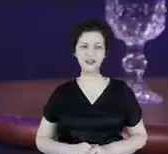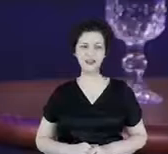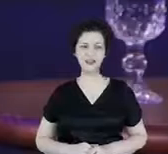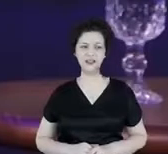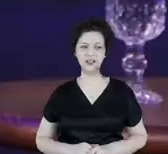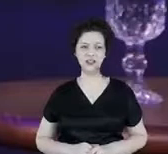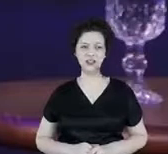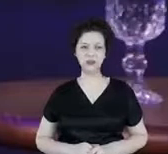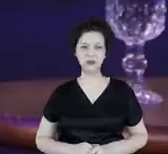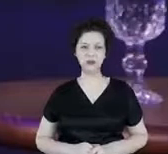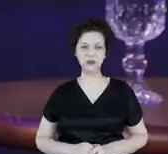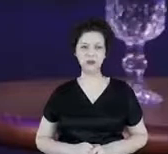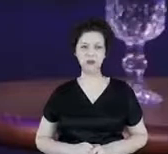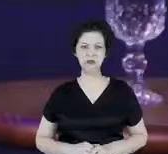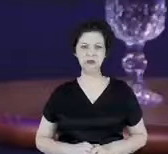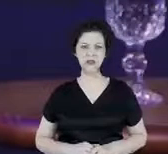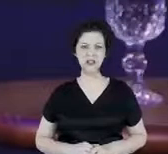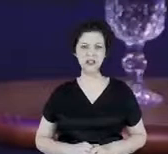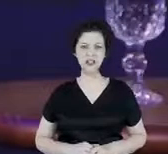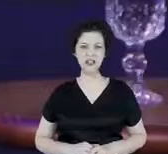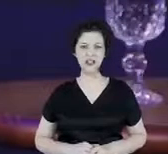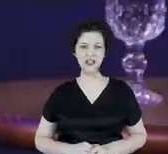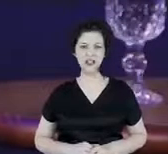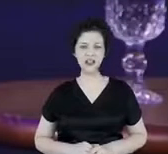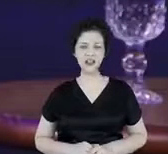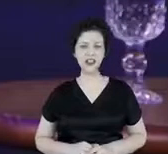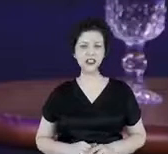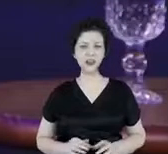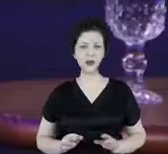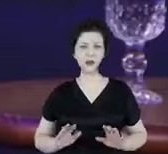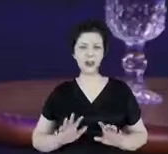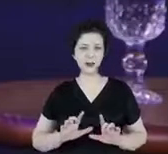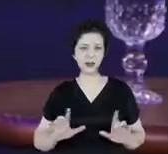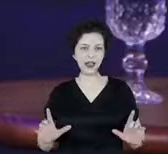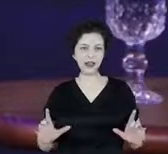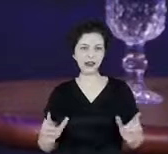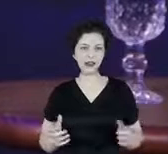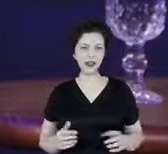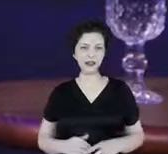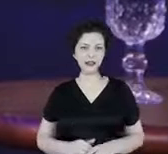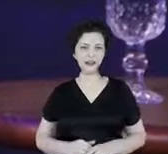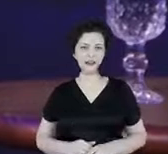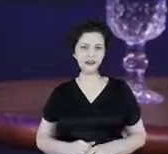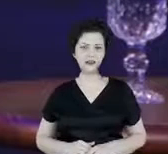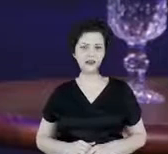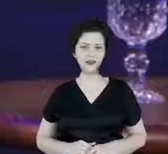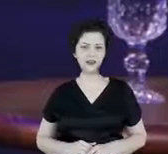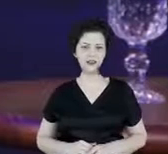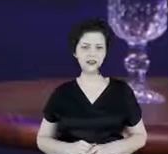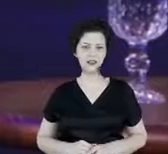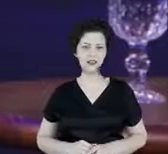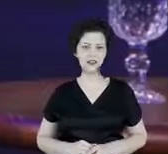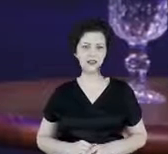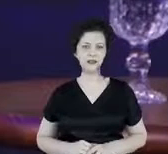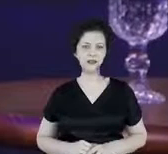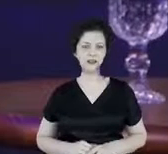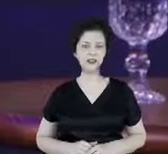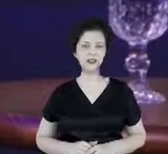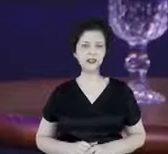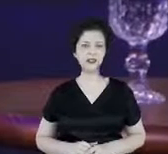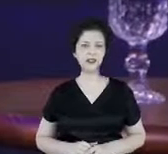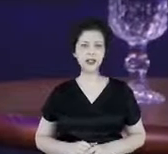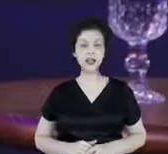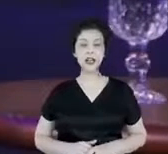pessoalmente porque acompanho o trabalho de vocês pela imprensa de longa data é uma satisfação poder participar desse painel com